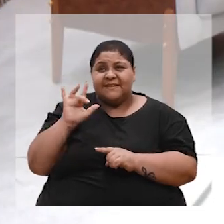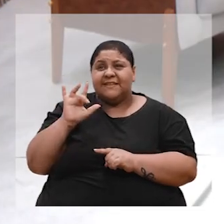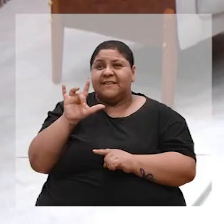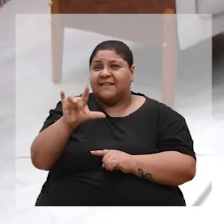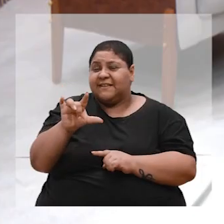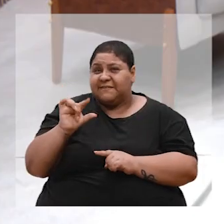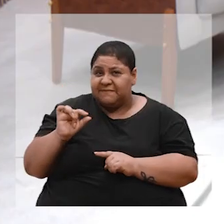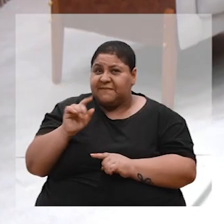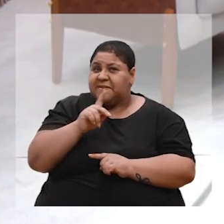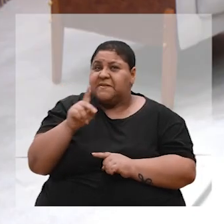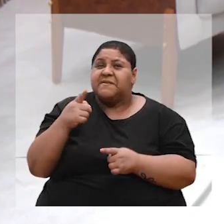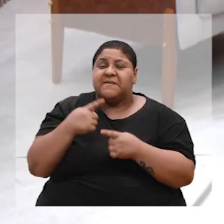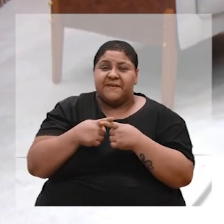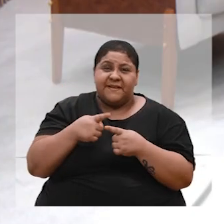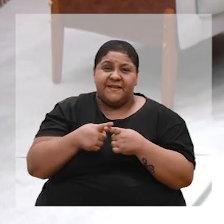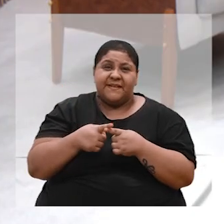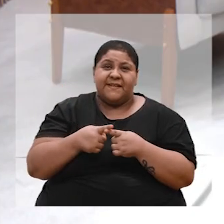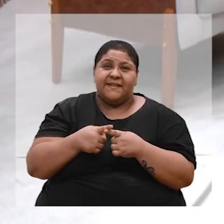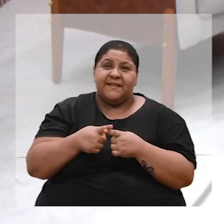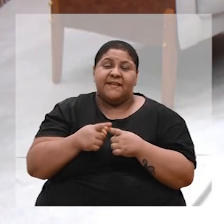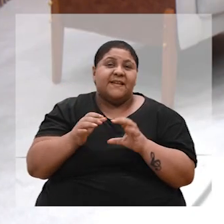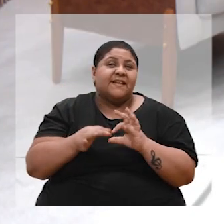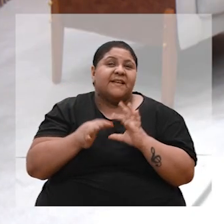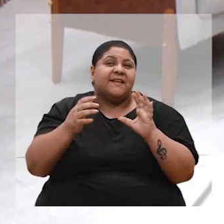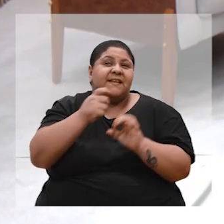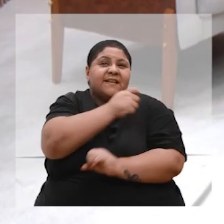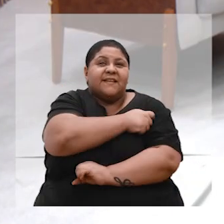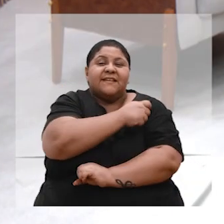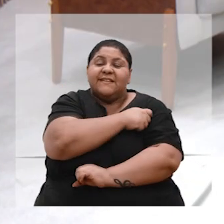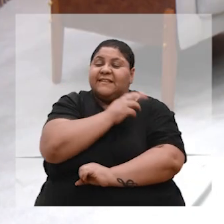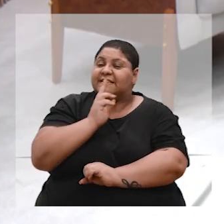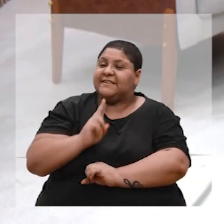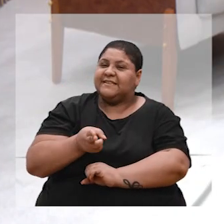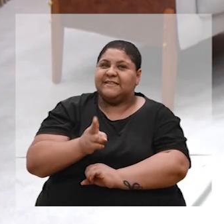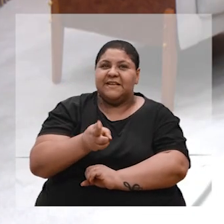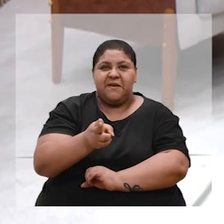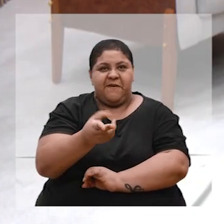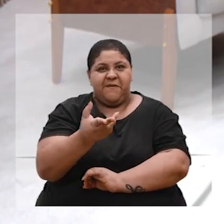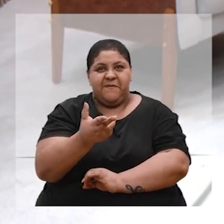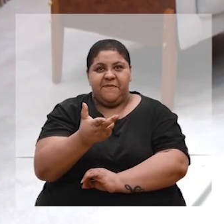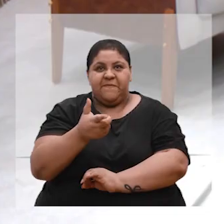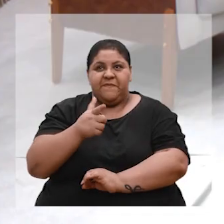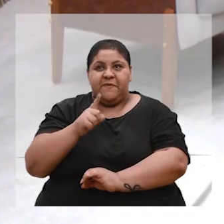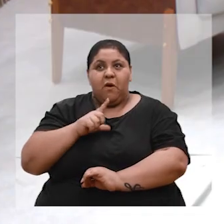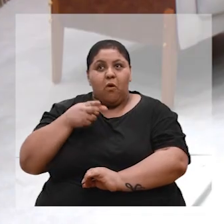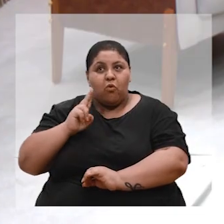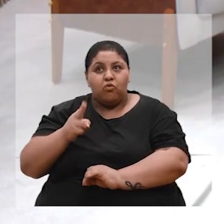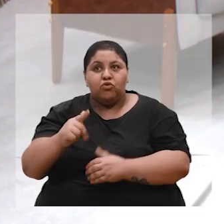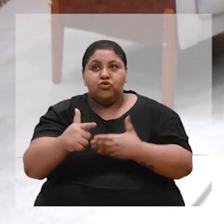deixo de ser, porque me permite ser estudante o tempo todo. Então,